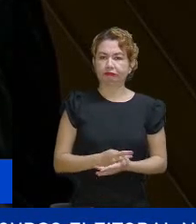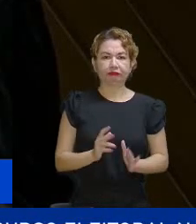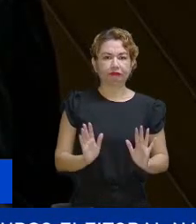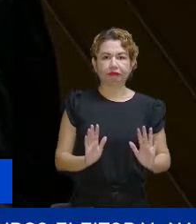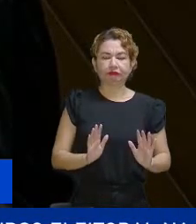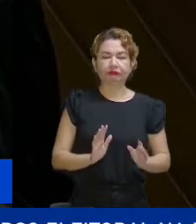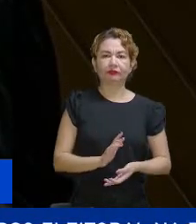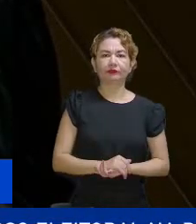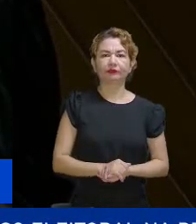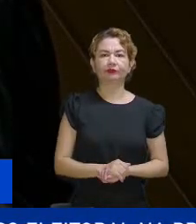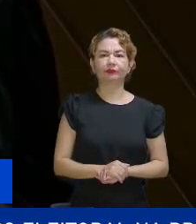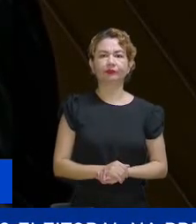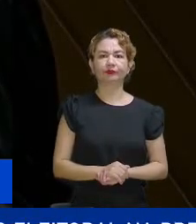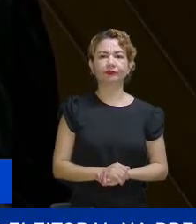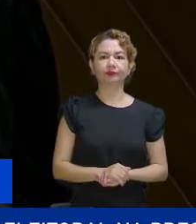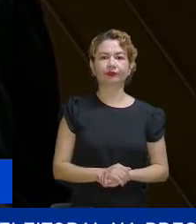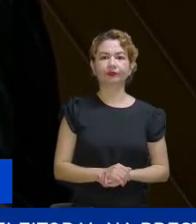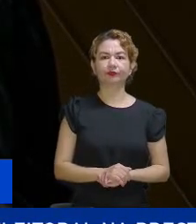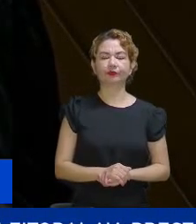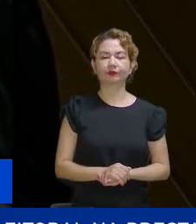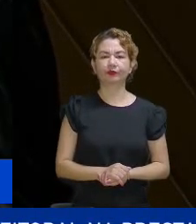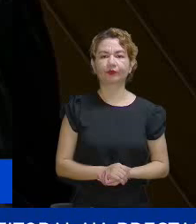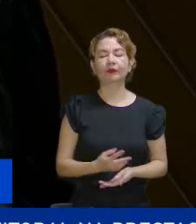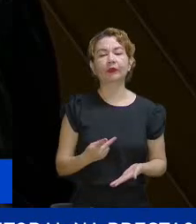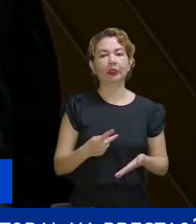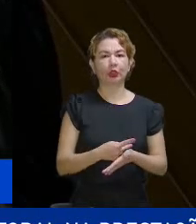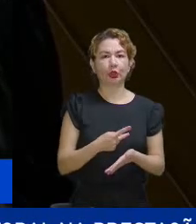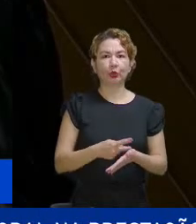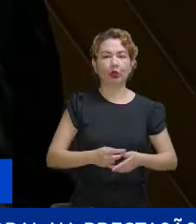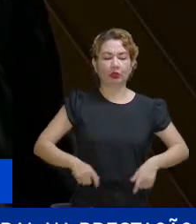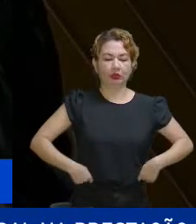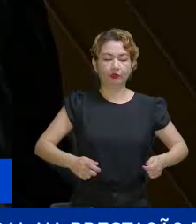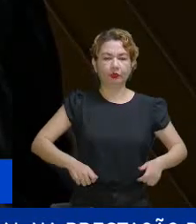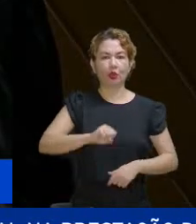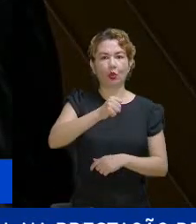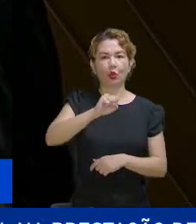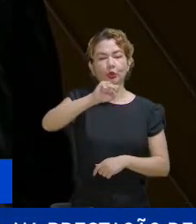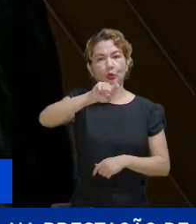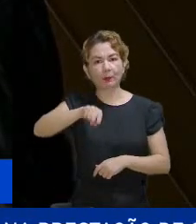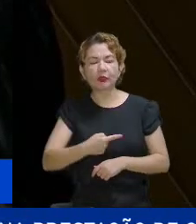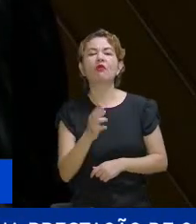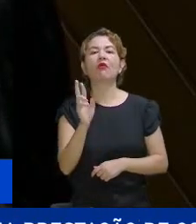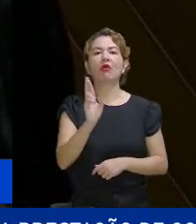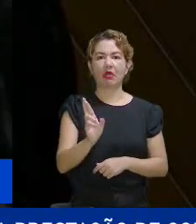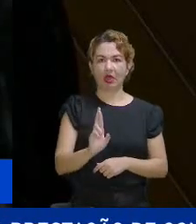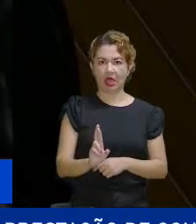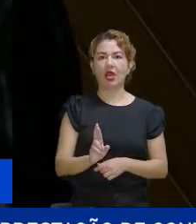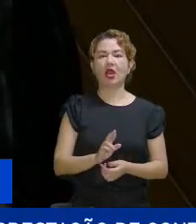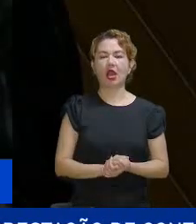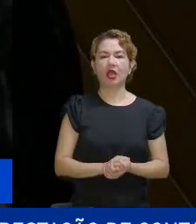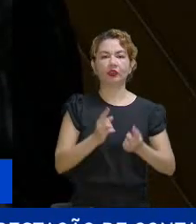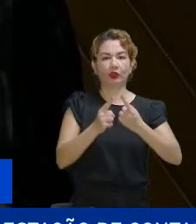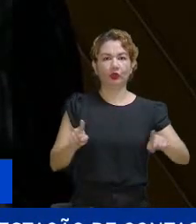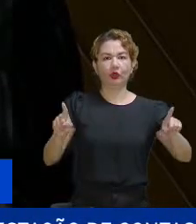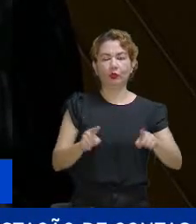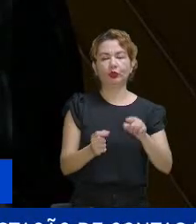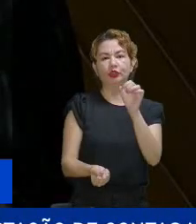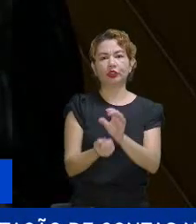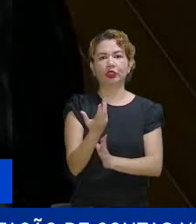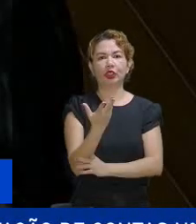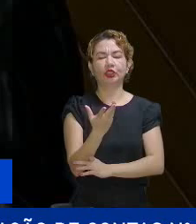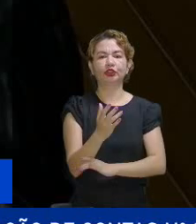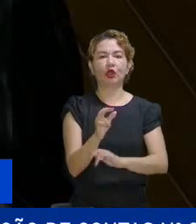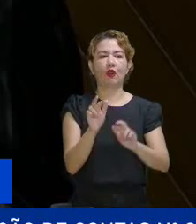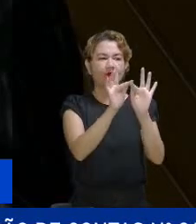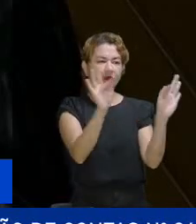caso. Por fim, quanto à alegada irregularidade da despesa de R$ 8.000 contra a produção de jingles, vinhetas e